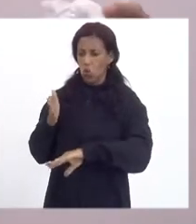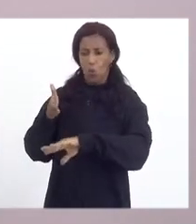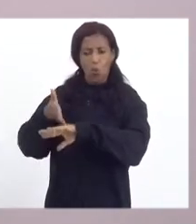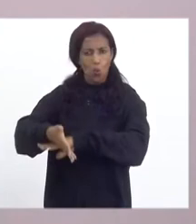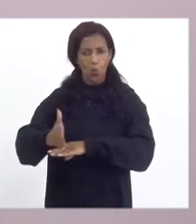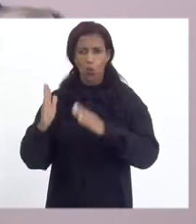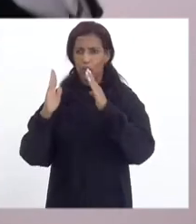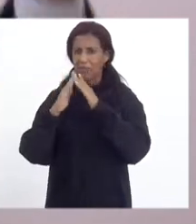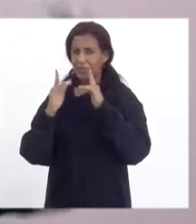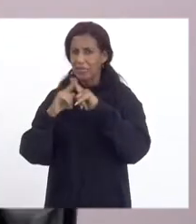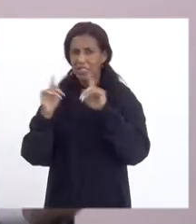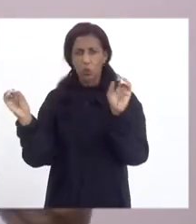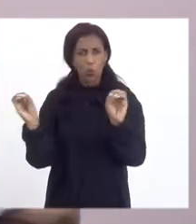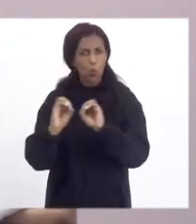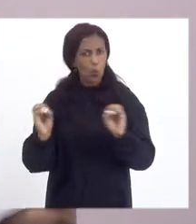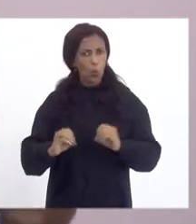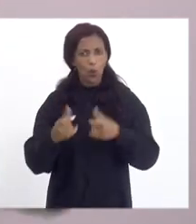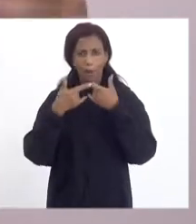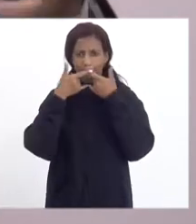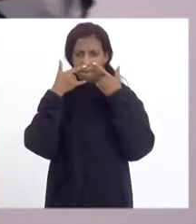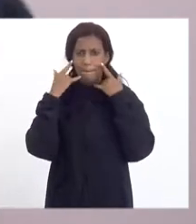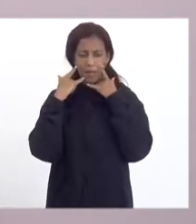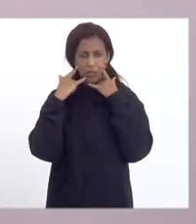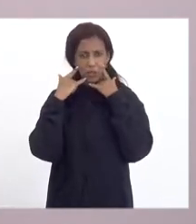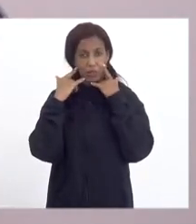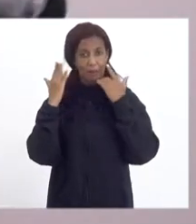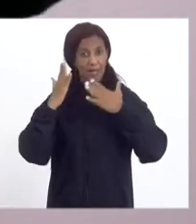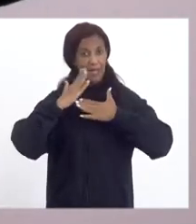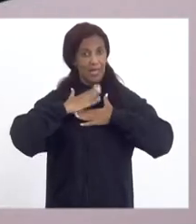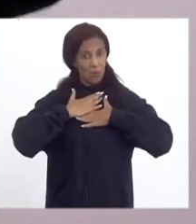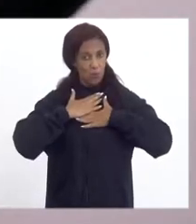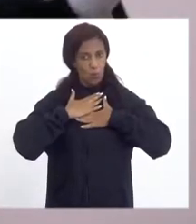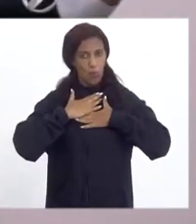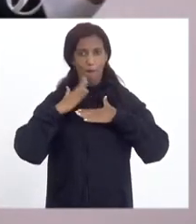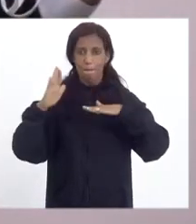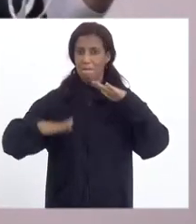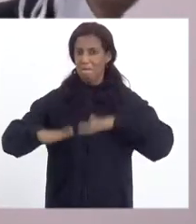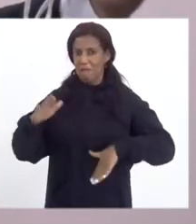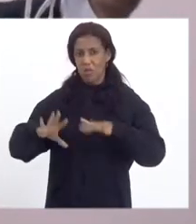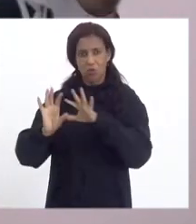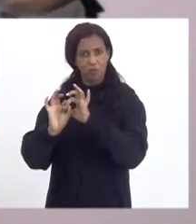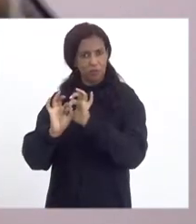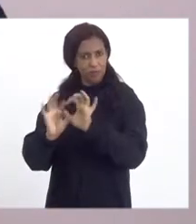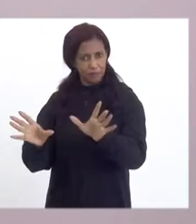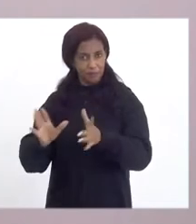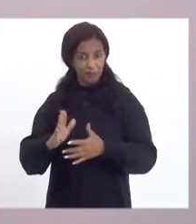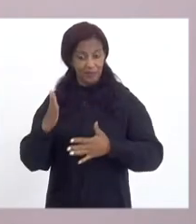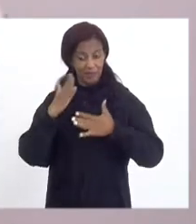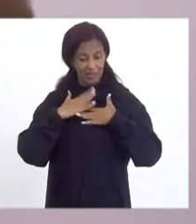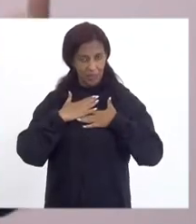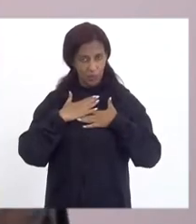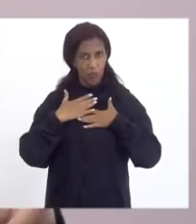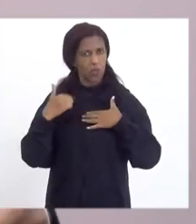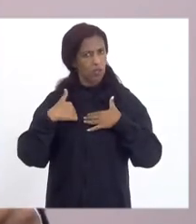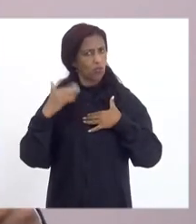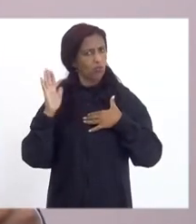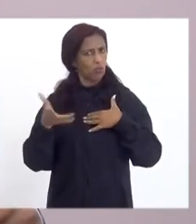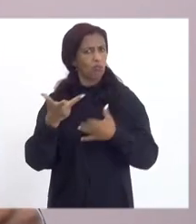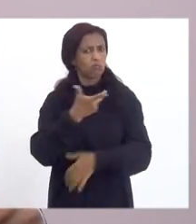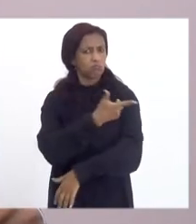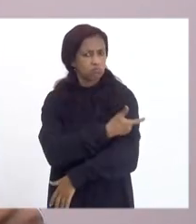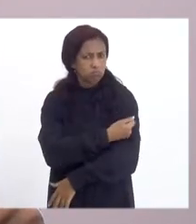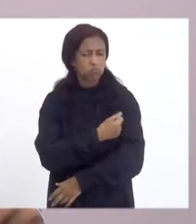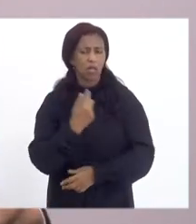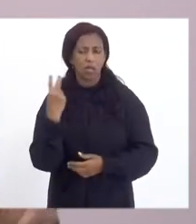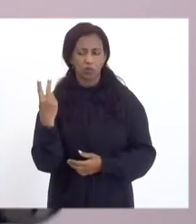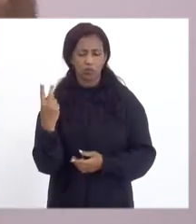igreja, em lugar nenhum sem máscara. Mas é o Márcio, mesmo que estiver liberado. Mas sou eu, e fui vacinado. Estou